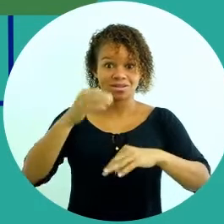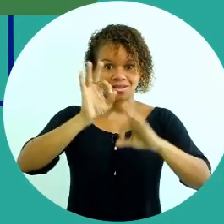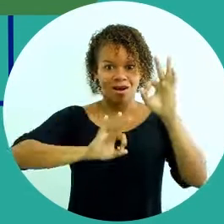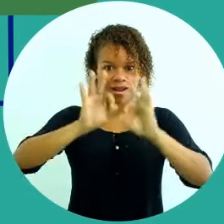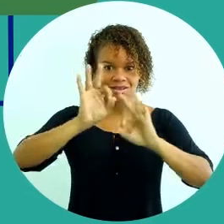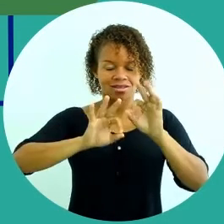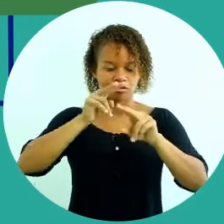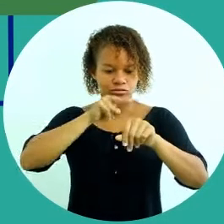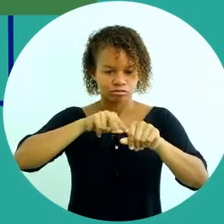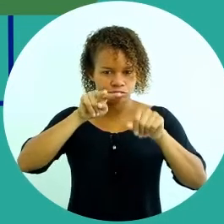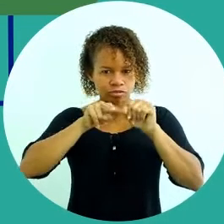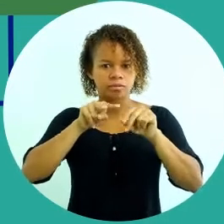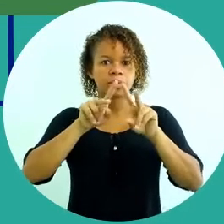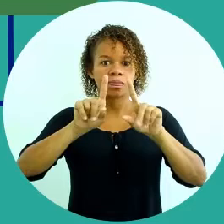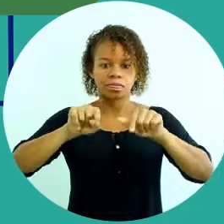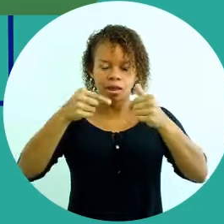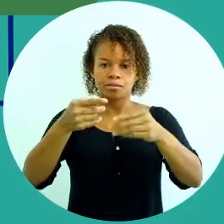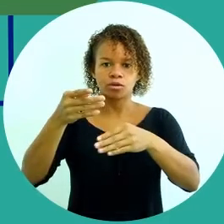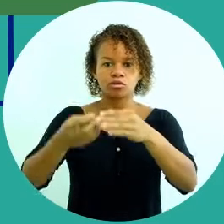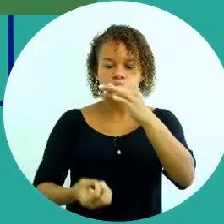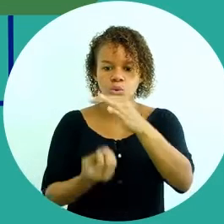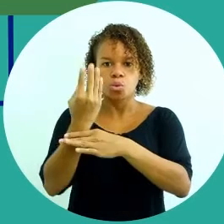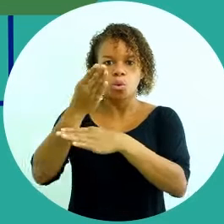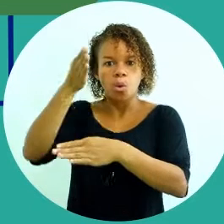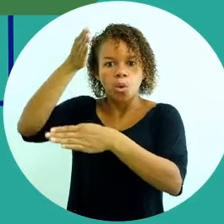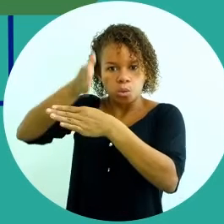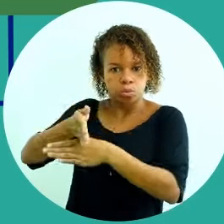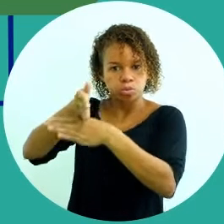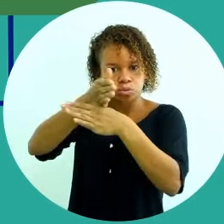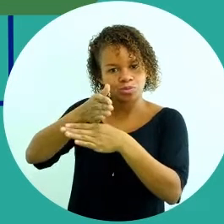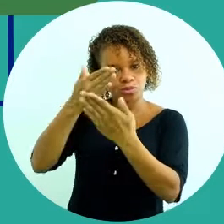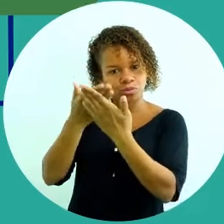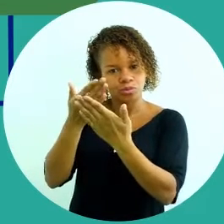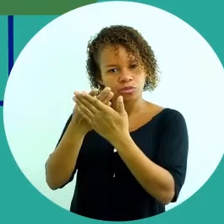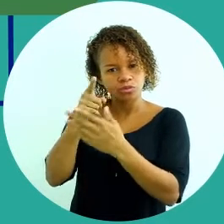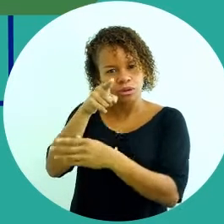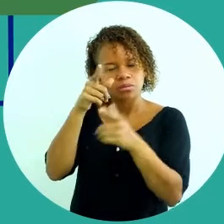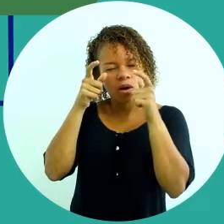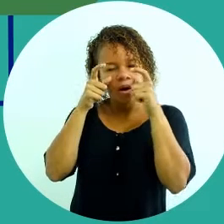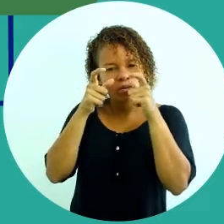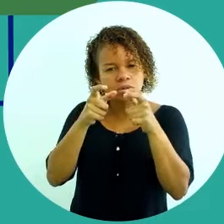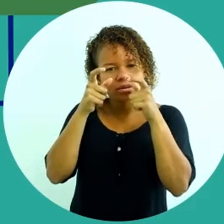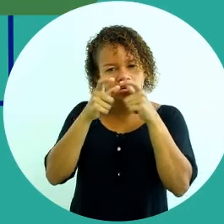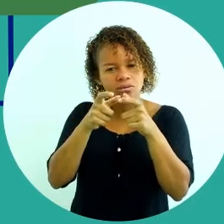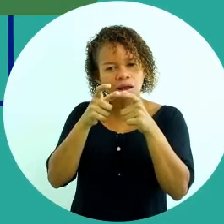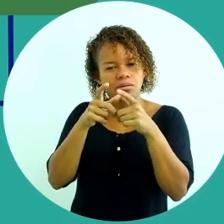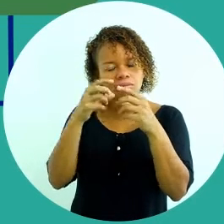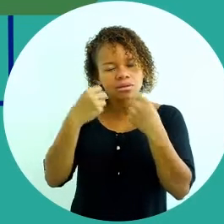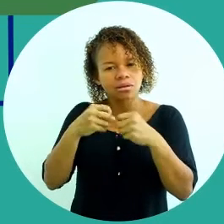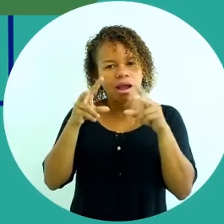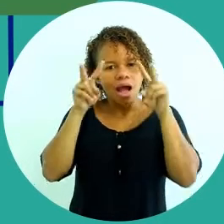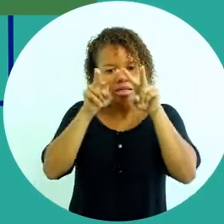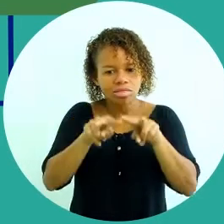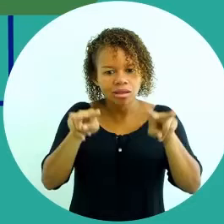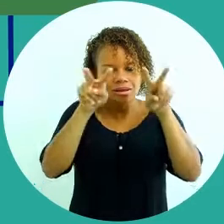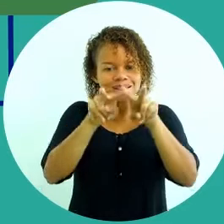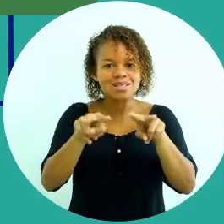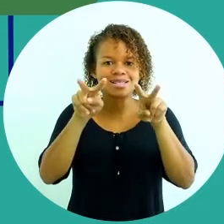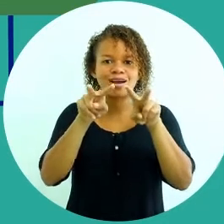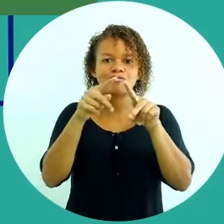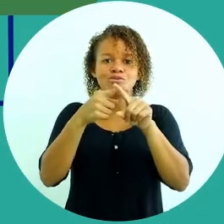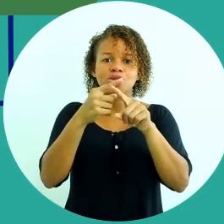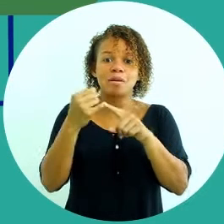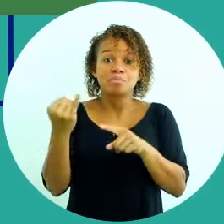produção e pós-produção da videoaula que você está observando requer uma atenção